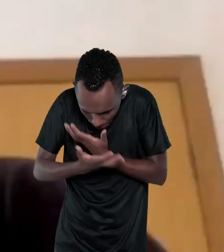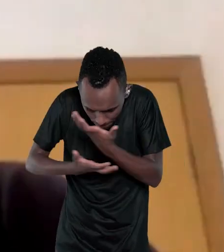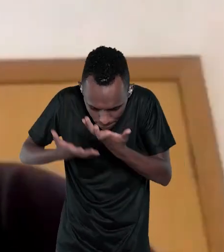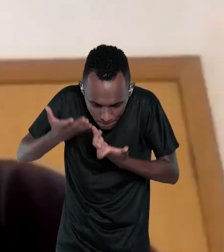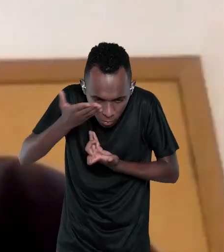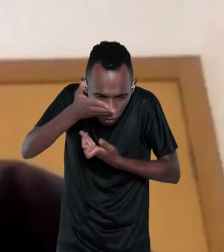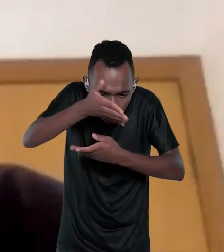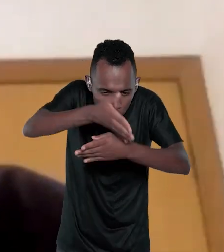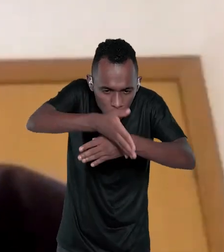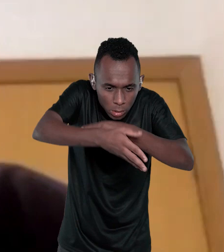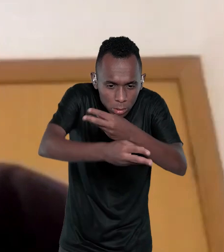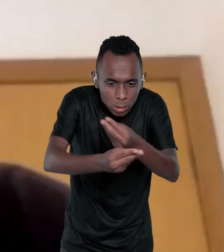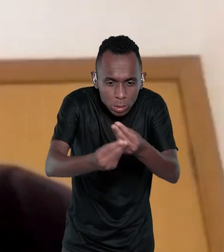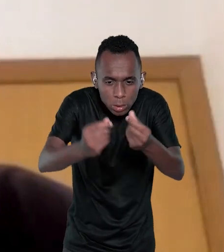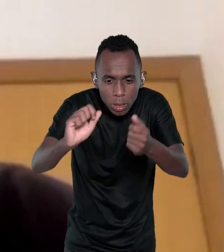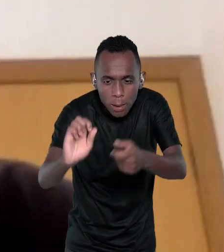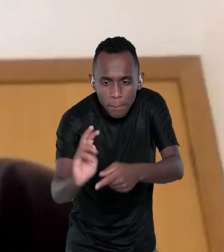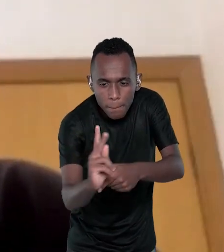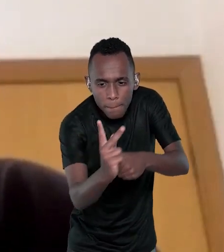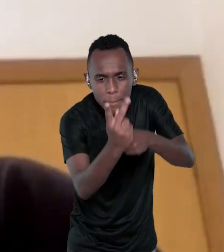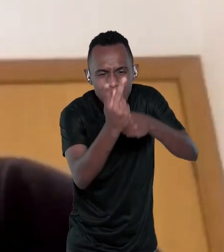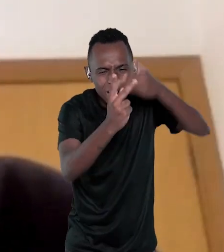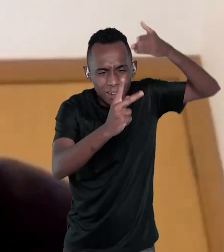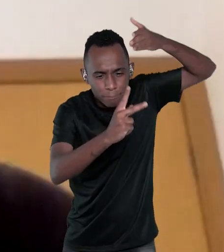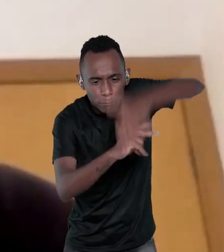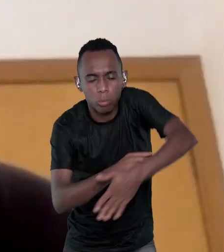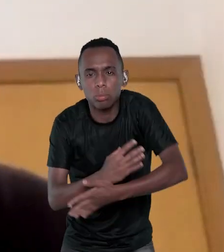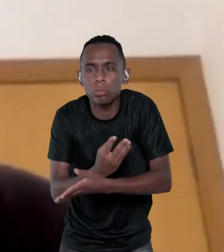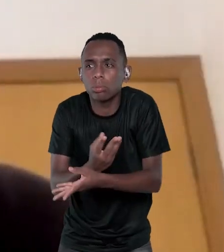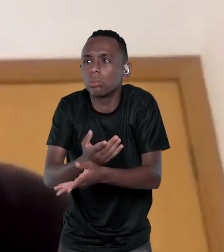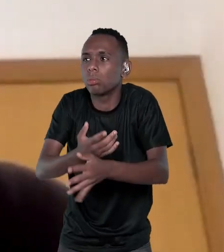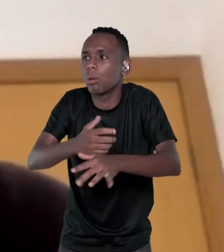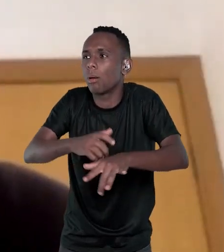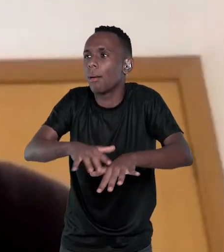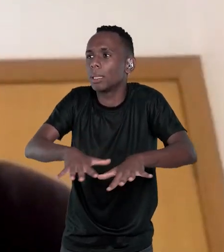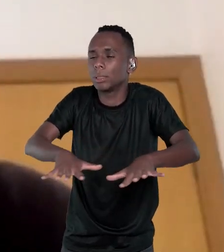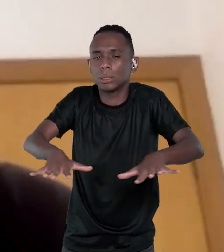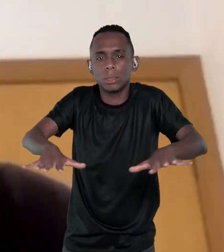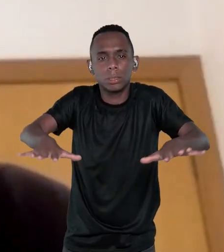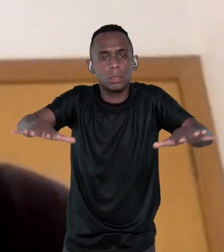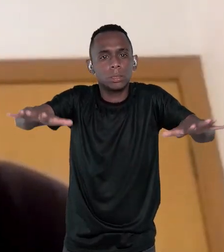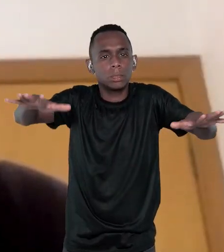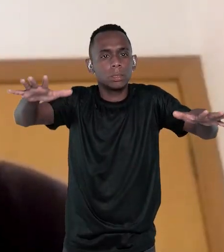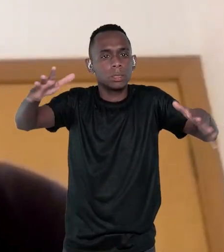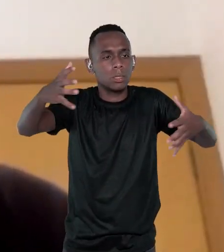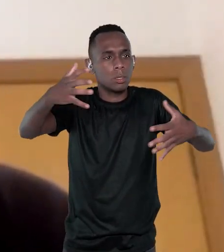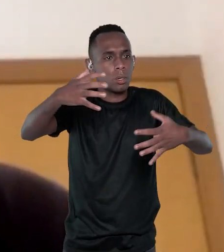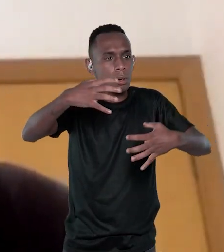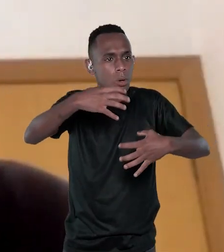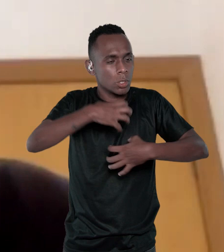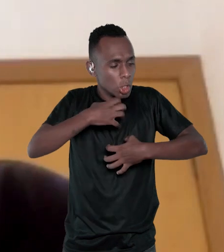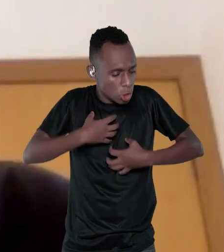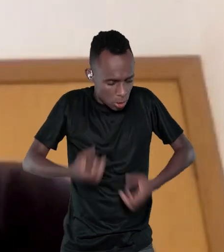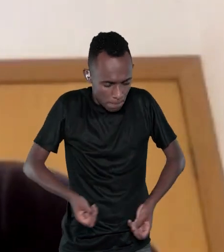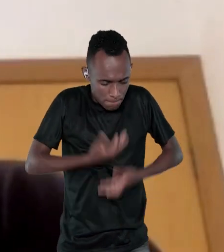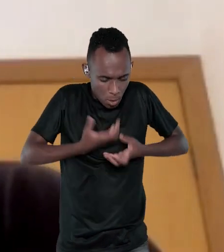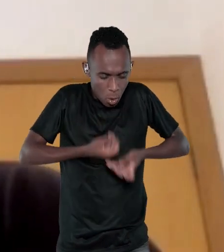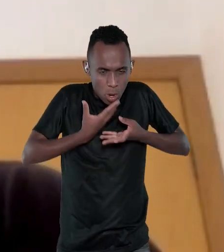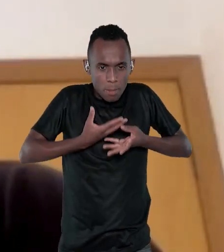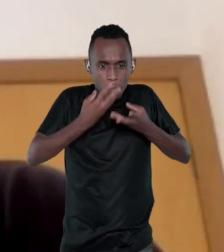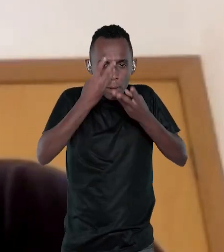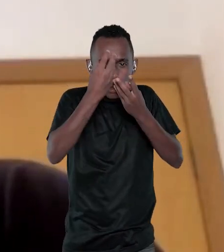Eu, cheio de música, invado você, Belo Horizonte, e perfuro suas entranhas com a